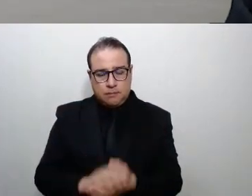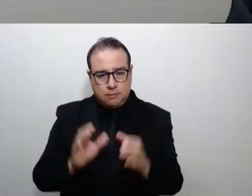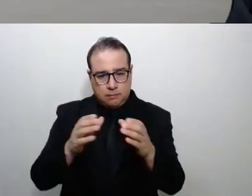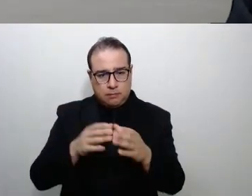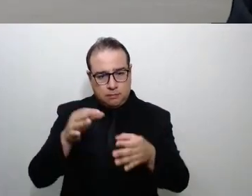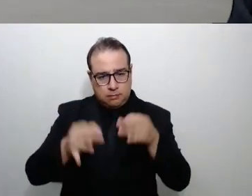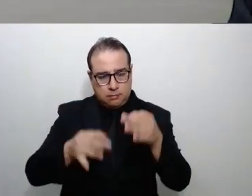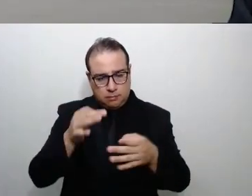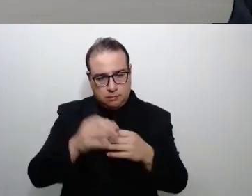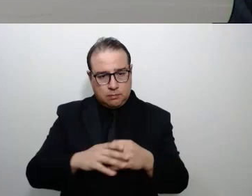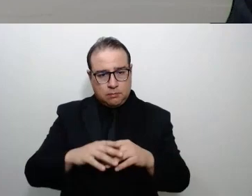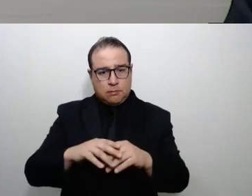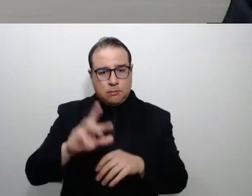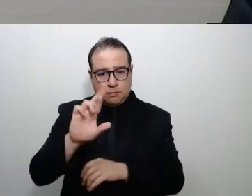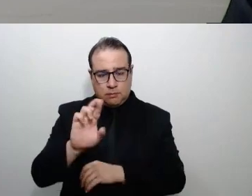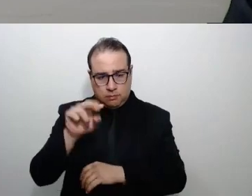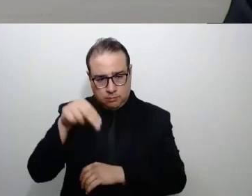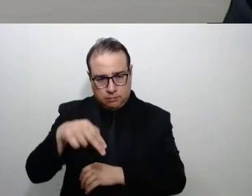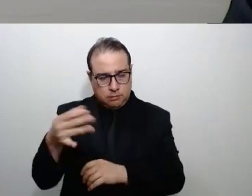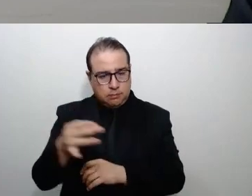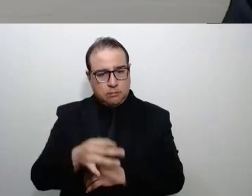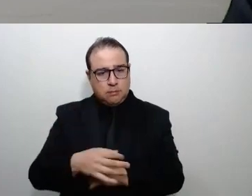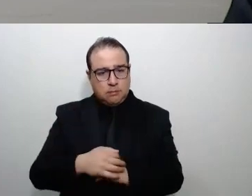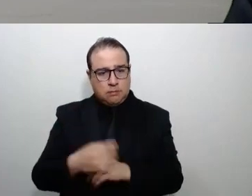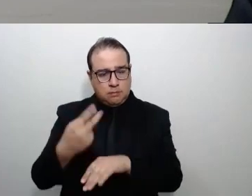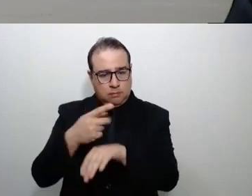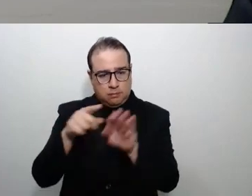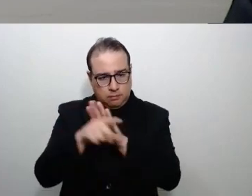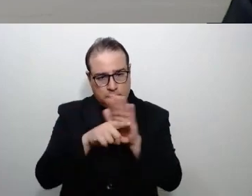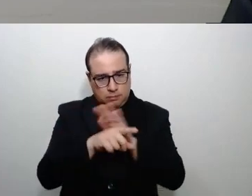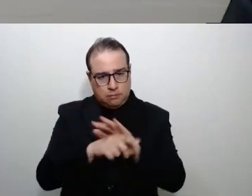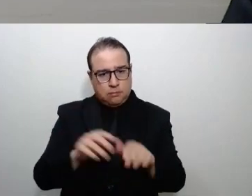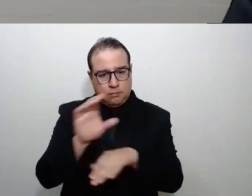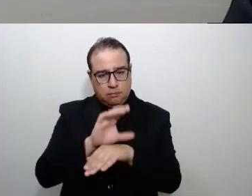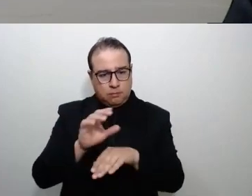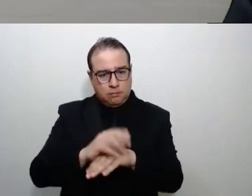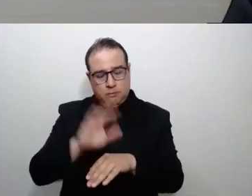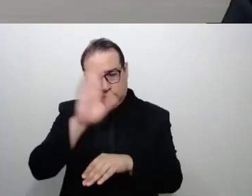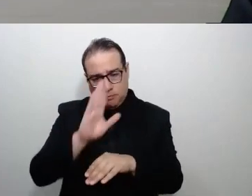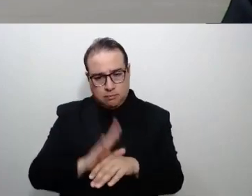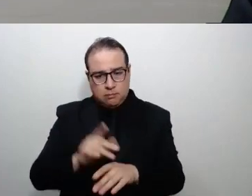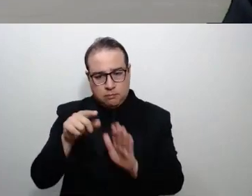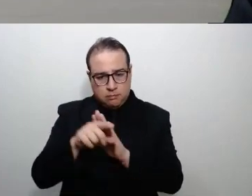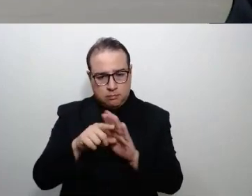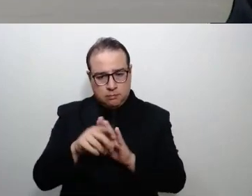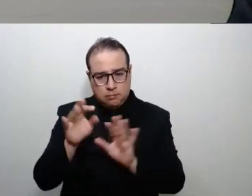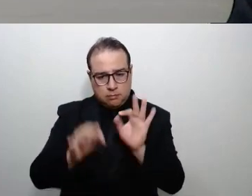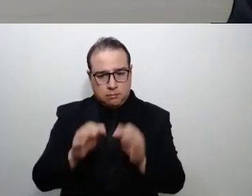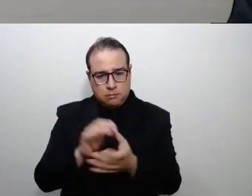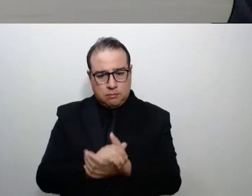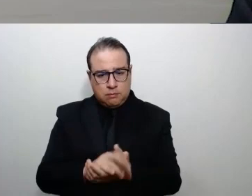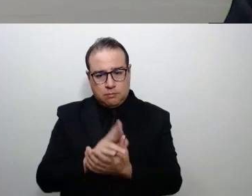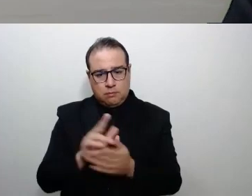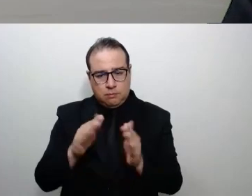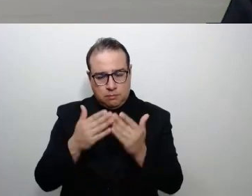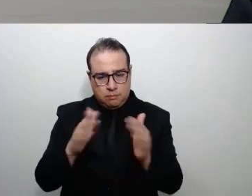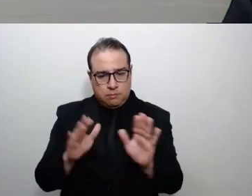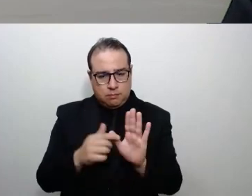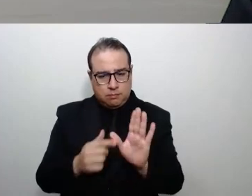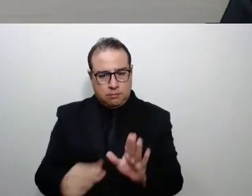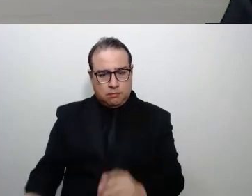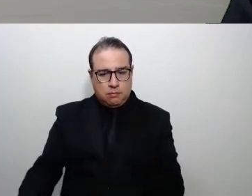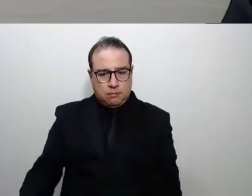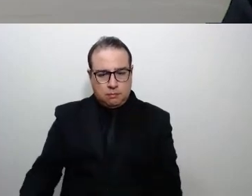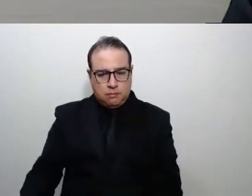Justiça do Estado do Rio Grande do Norte receber a inspeção do Conselho Nacional de Justiça significa abrir as portas para o aprimoramento